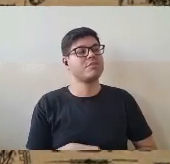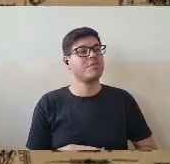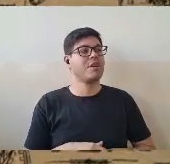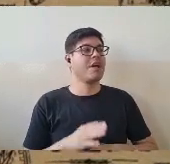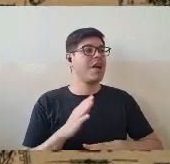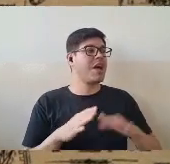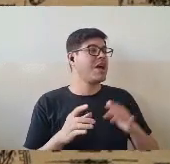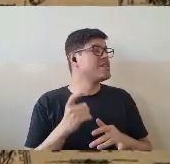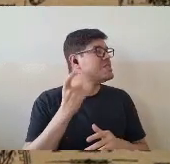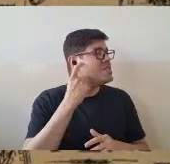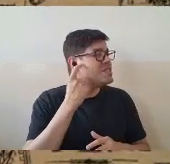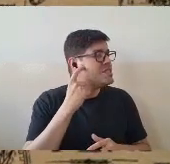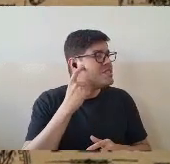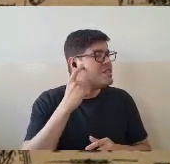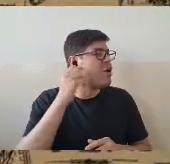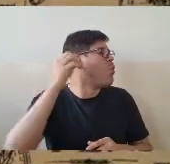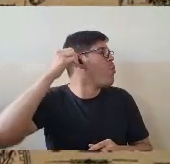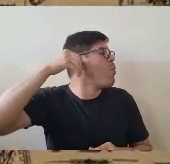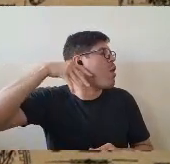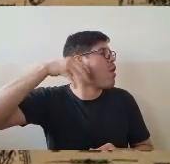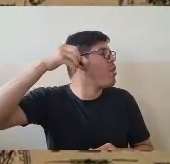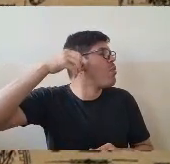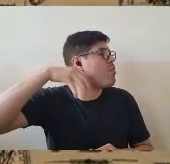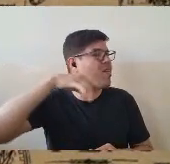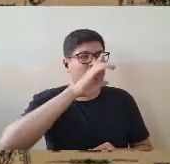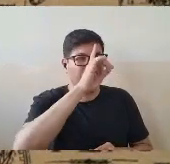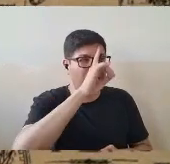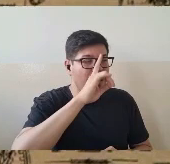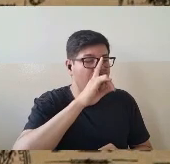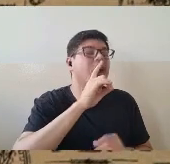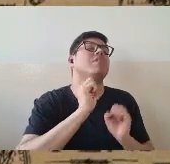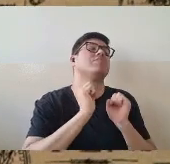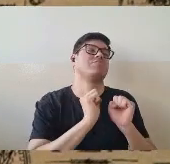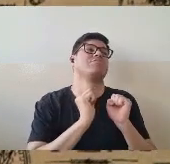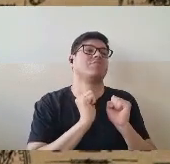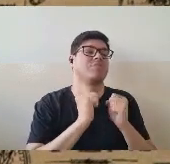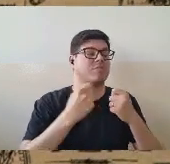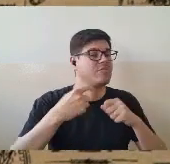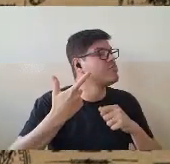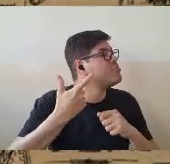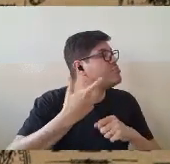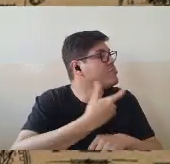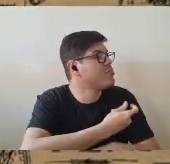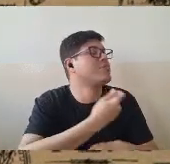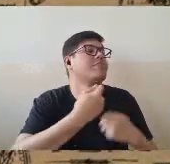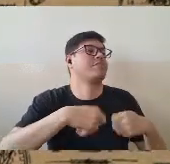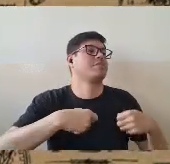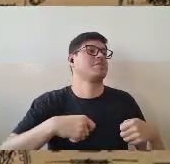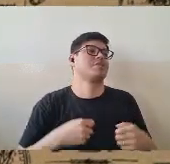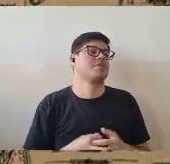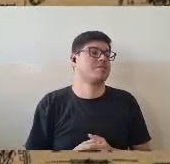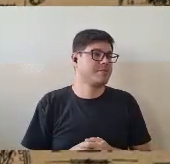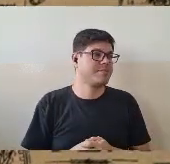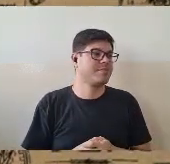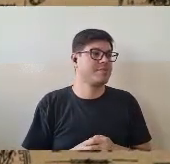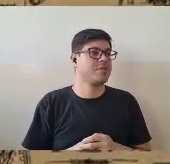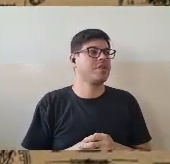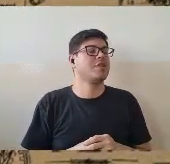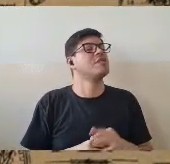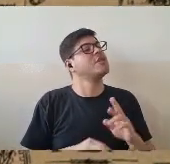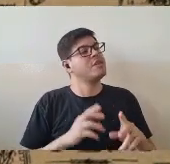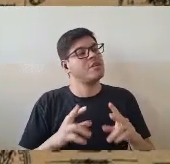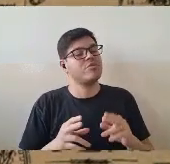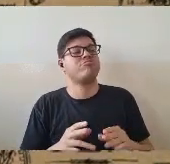Tá? Vários pacientes que são meus, você sabe que vão lá e obedecem, fazem aquilo ali e realmente tem uma melhora na